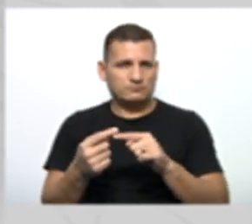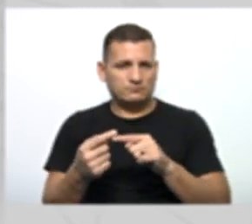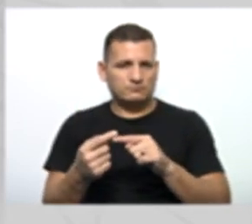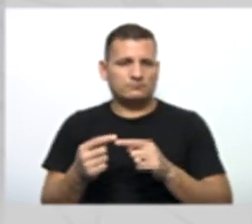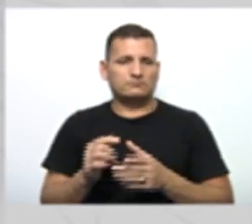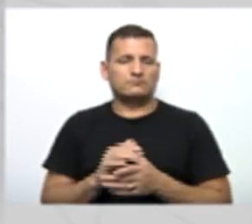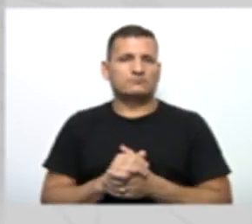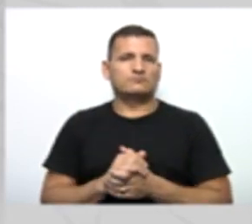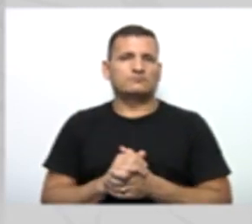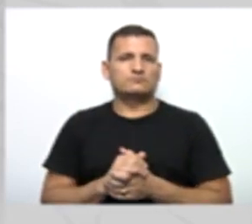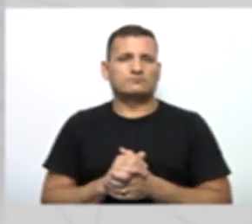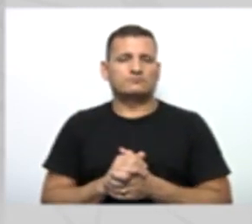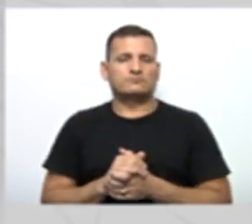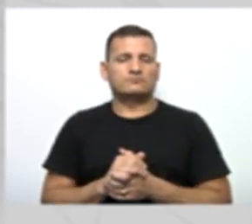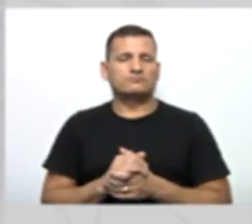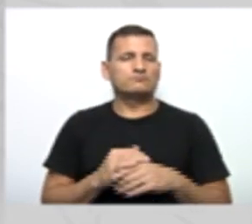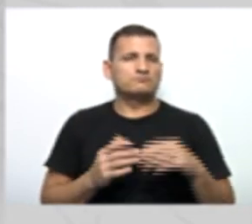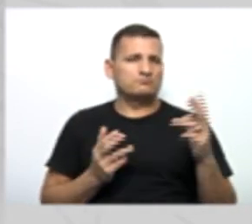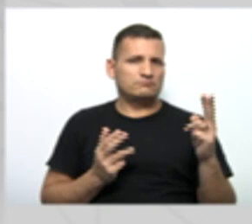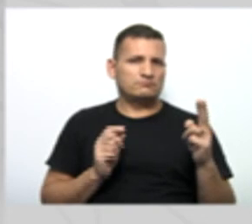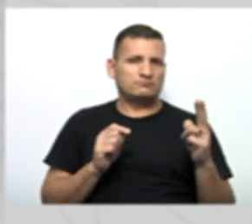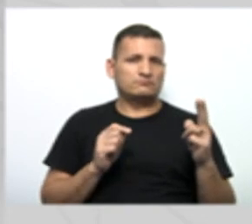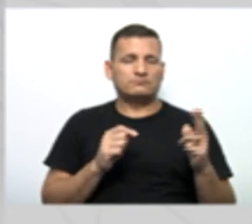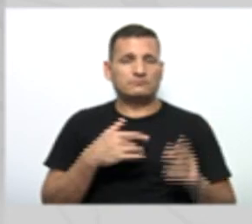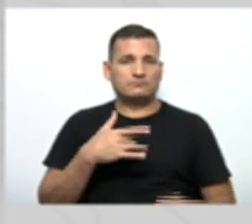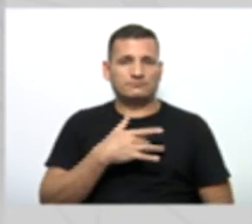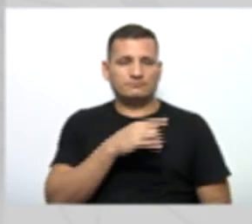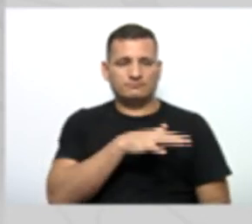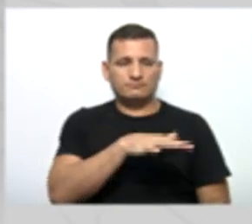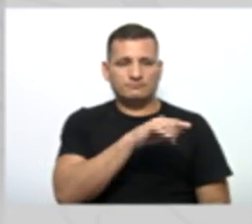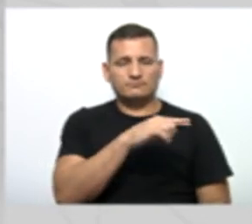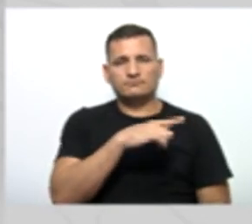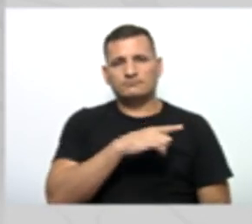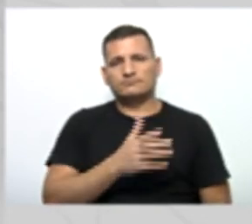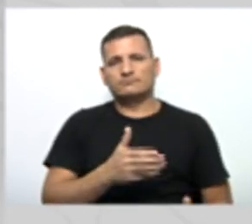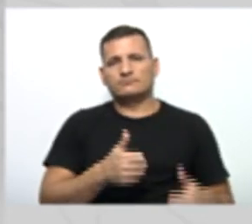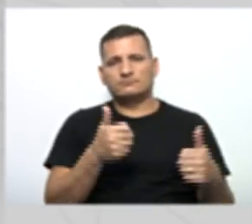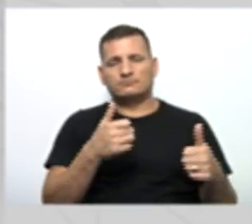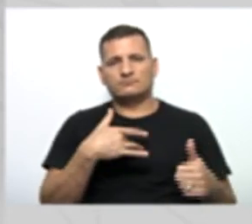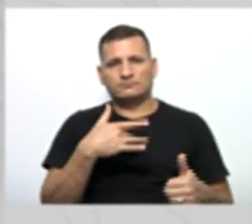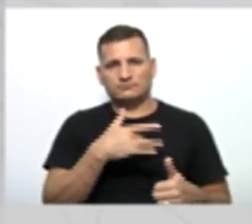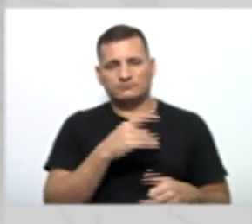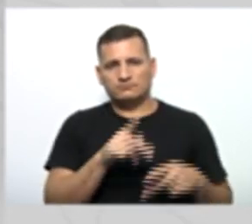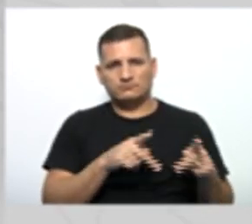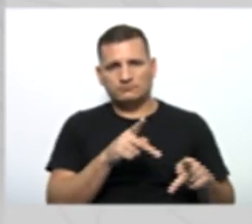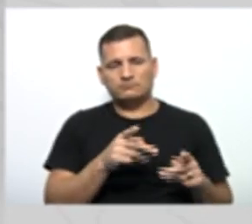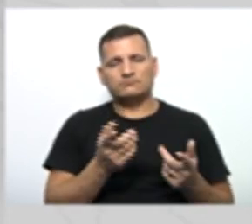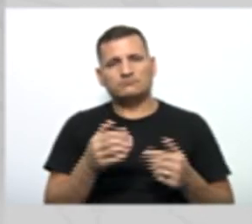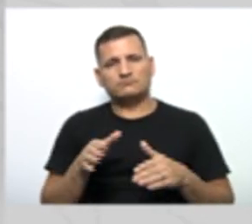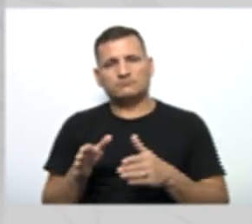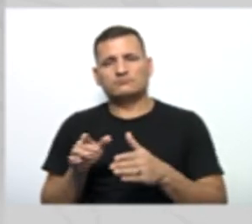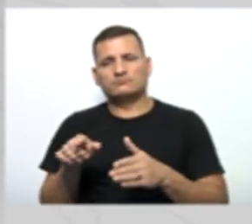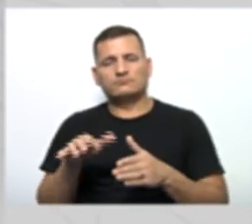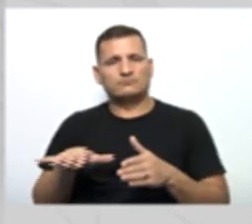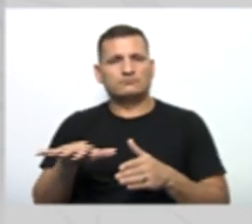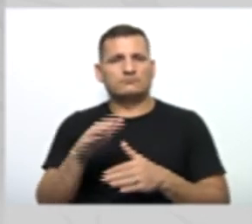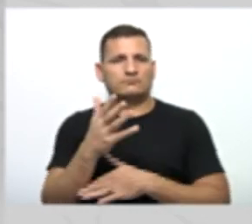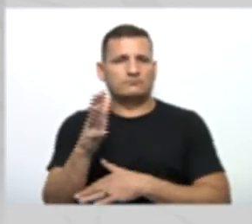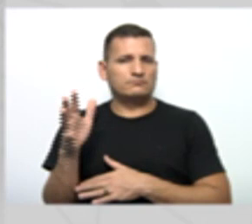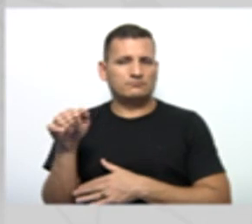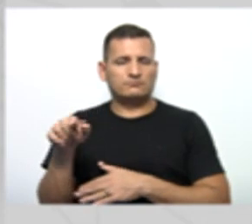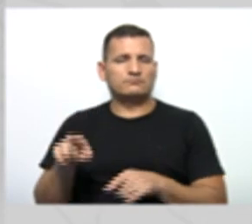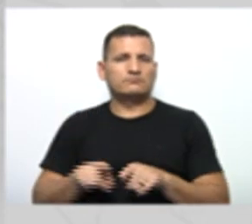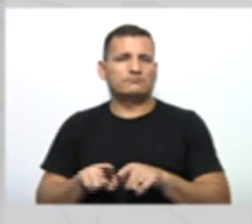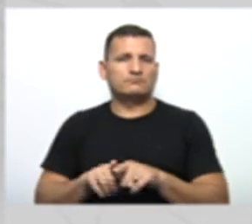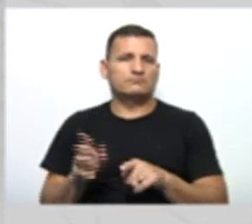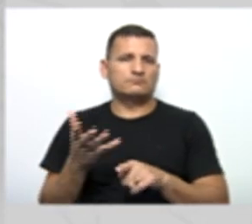como as ações de saúde visam atingir uma melhoria da saúde da população, as ações voltadas para o meio ambiente